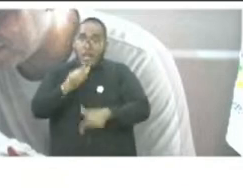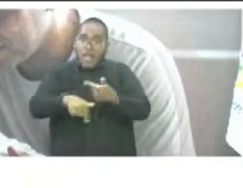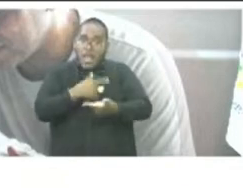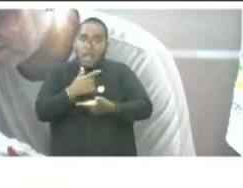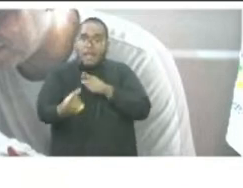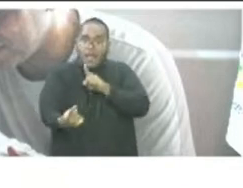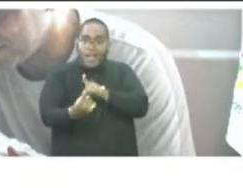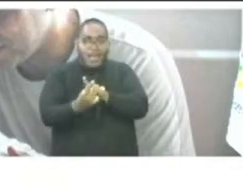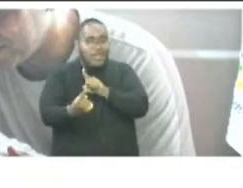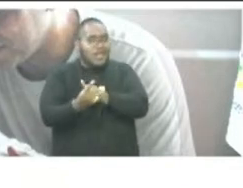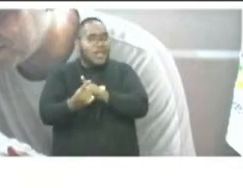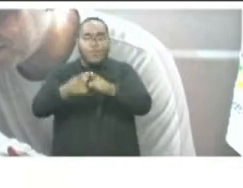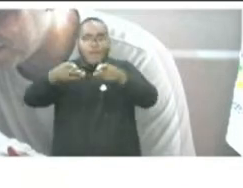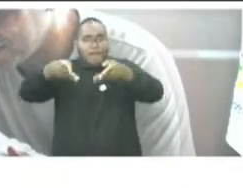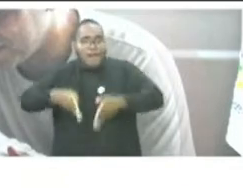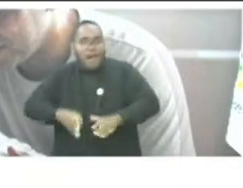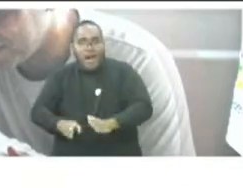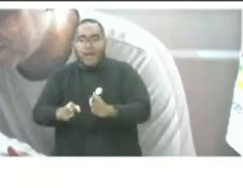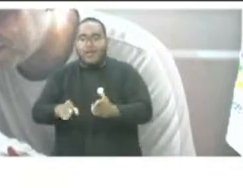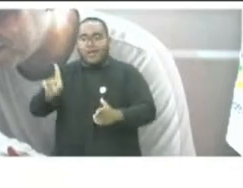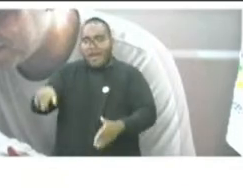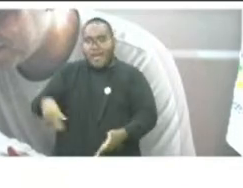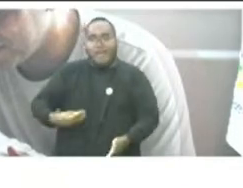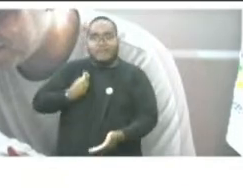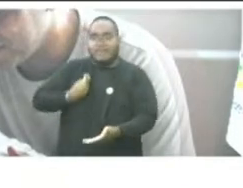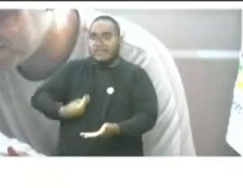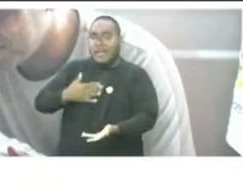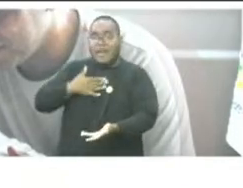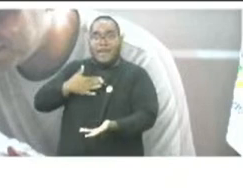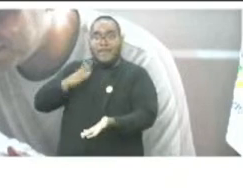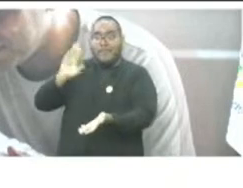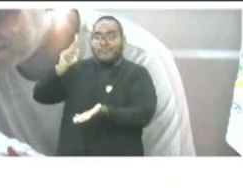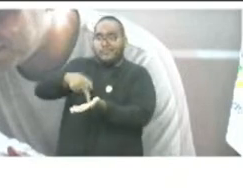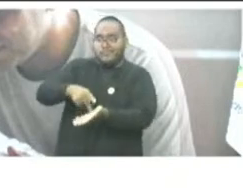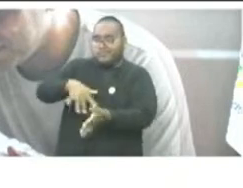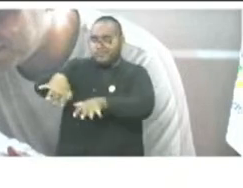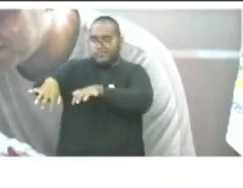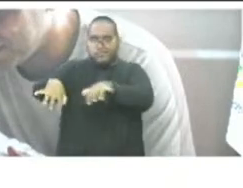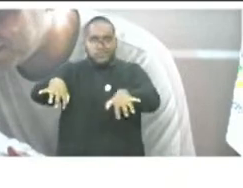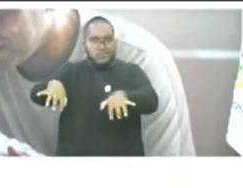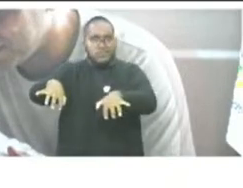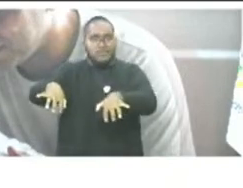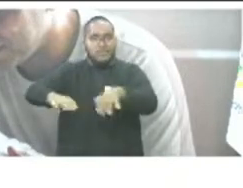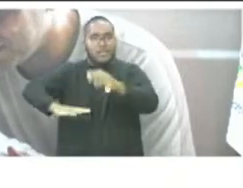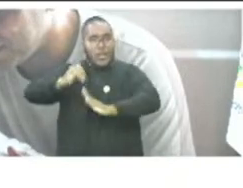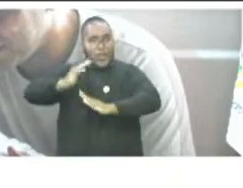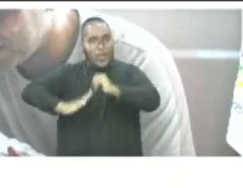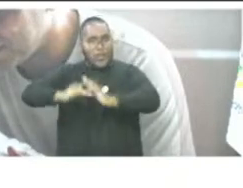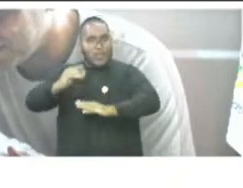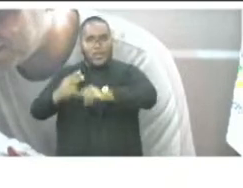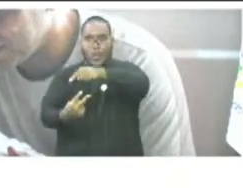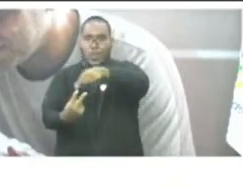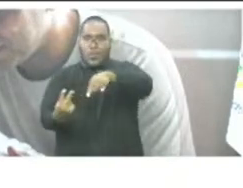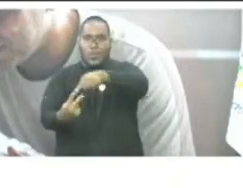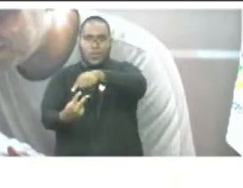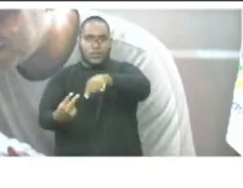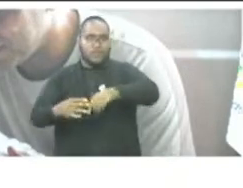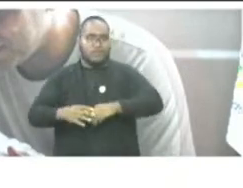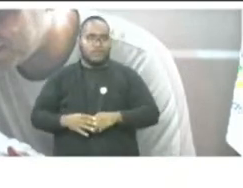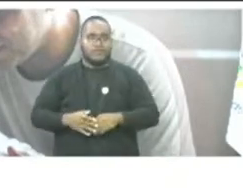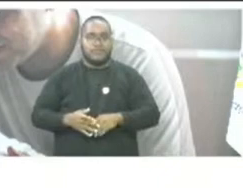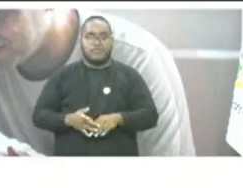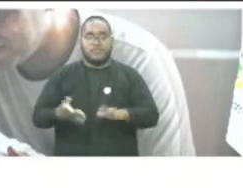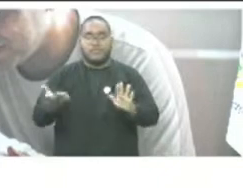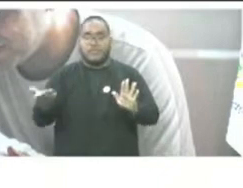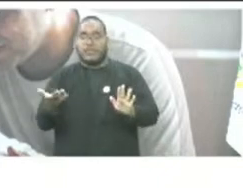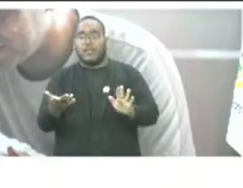partos, então isso aqui é a minha realidade dos dois lados, das duas profissões. Quando a gente fala de hora de ouro, a gente não